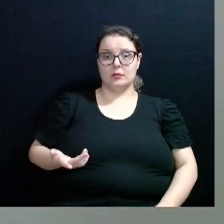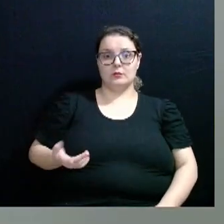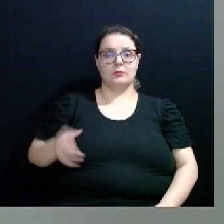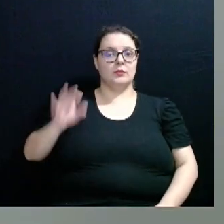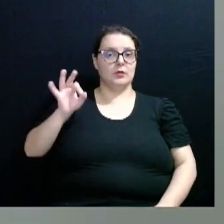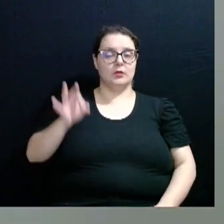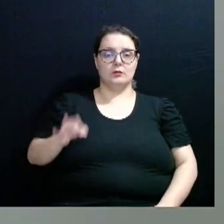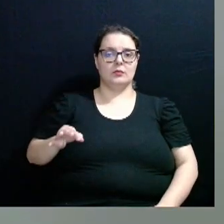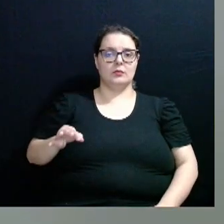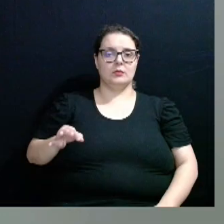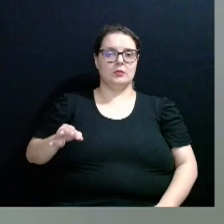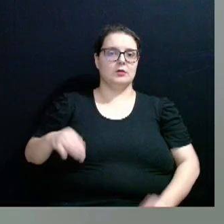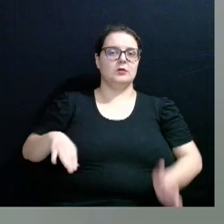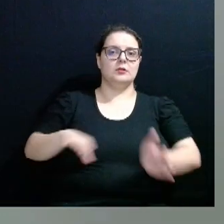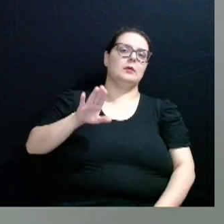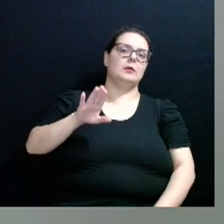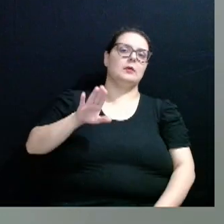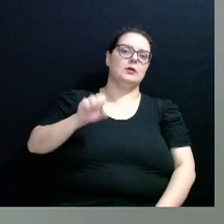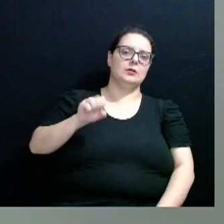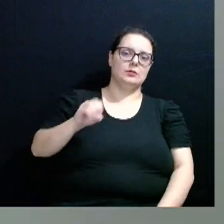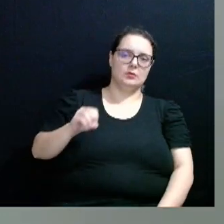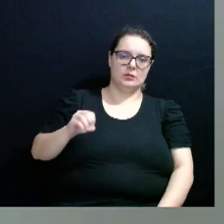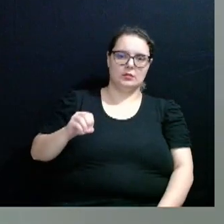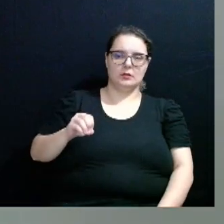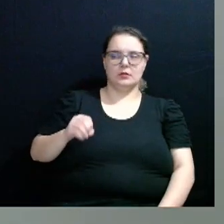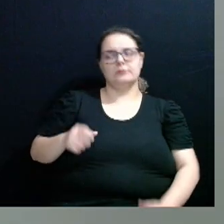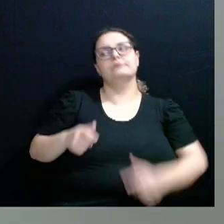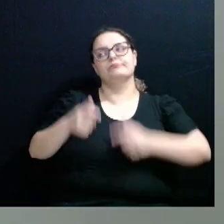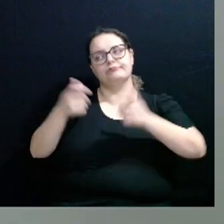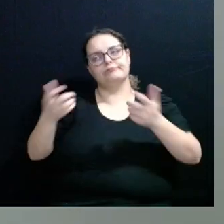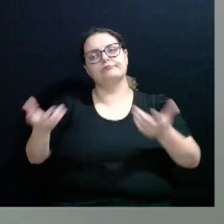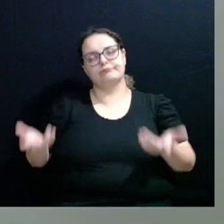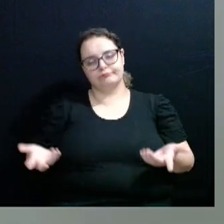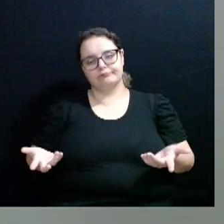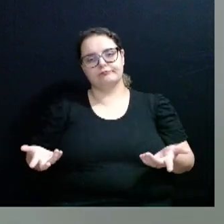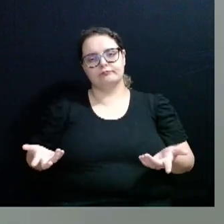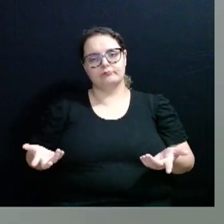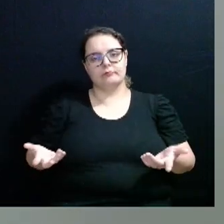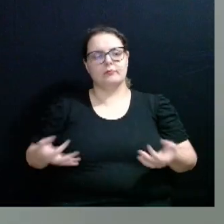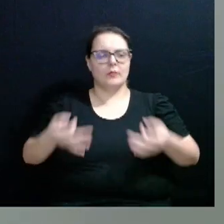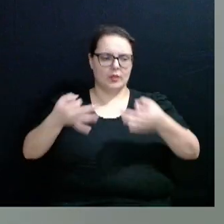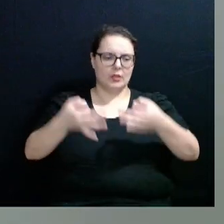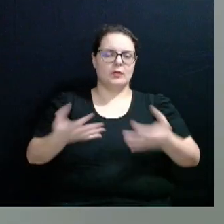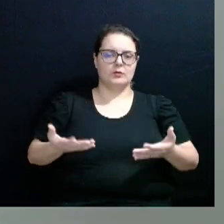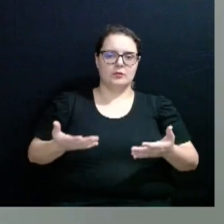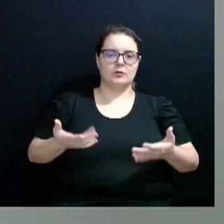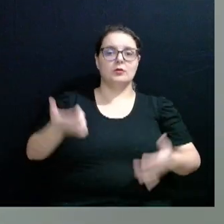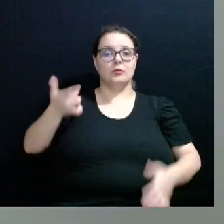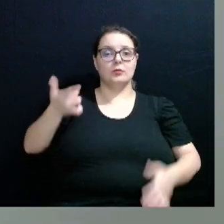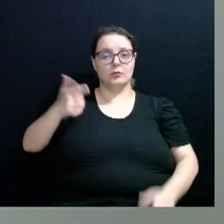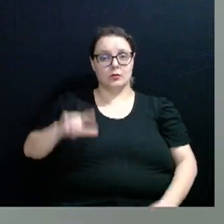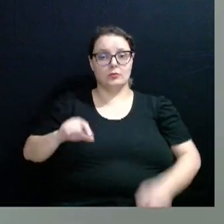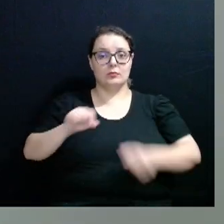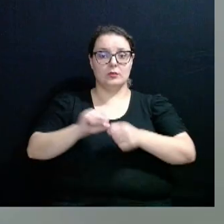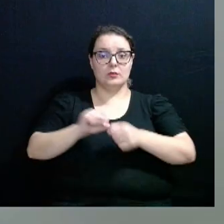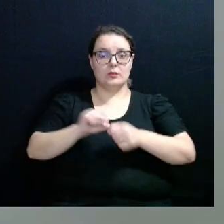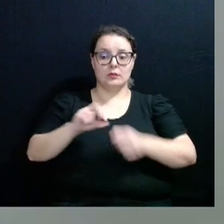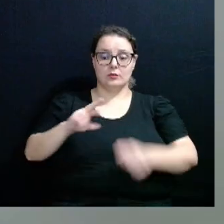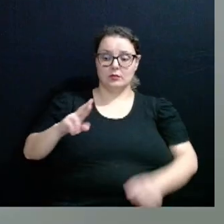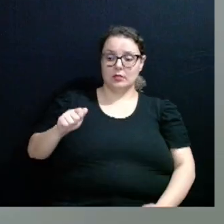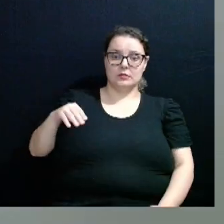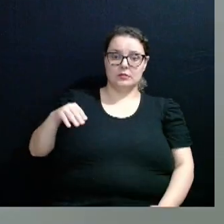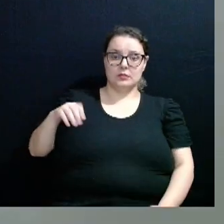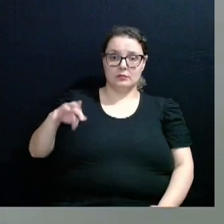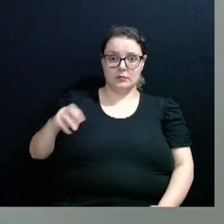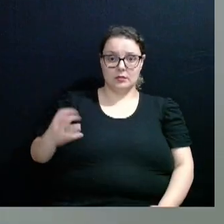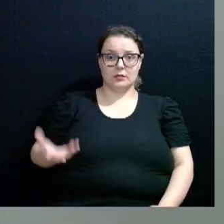80 anos ela é muito alta. Então, nada mais justo do que ela continuar fazendo o rastreamento, porque se ela